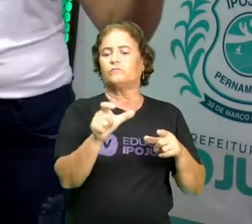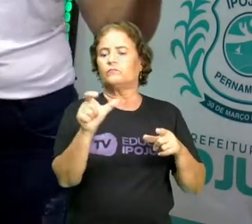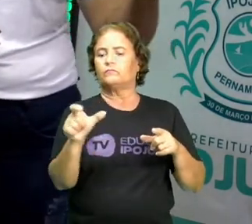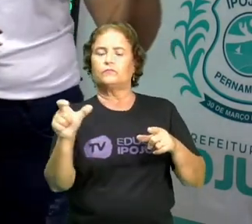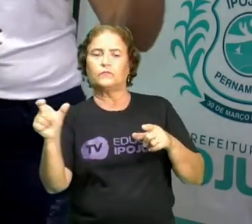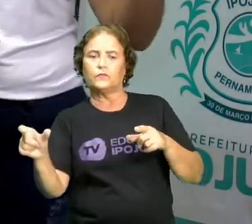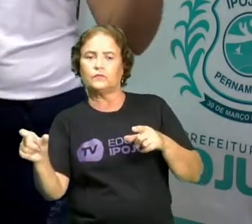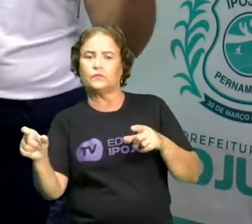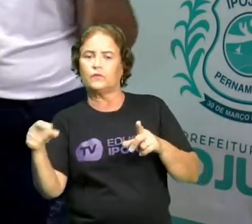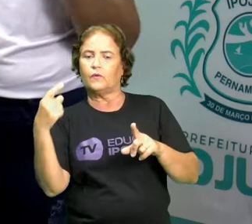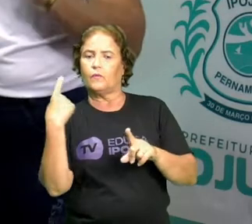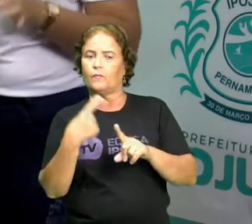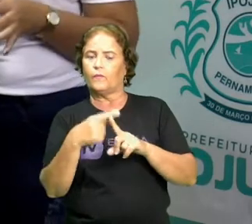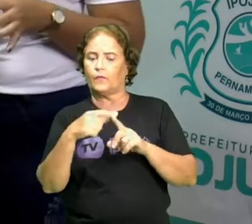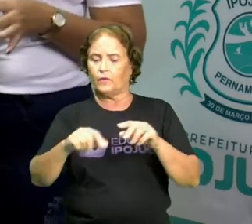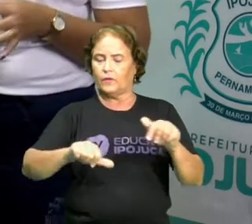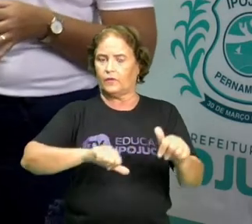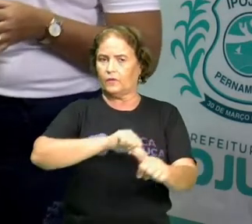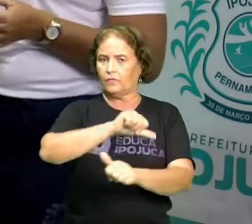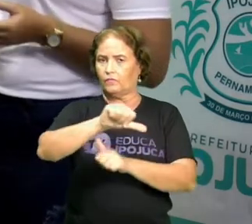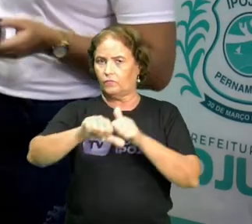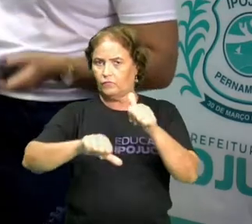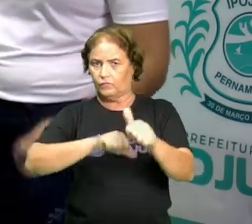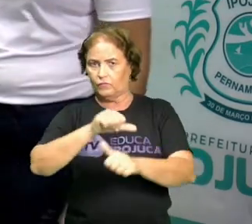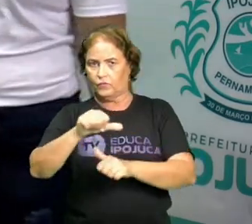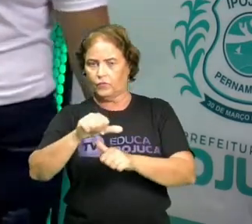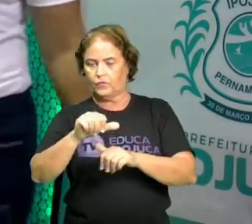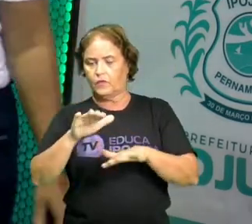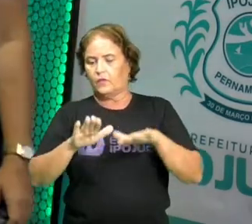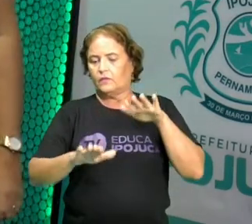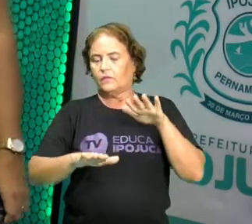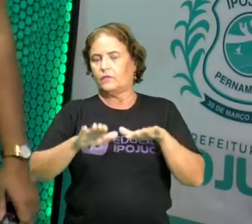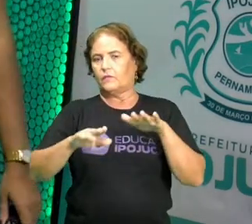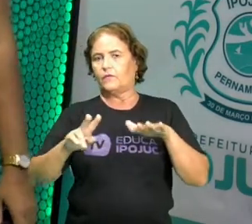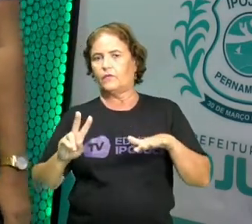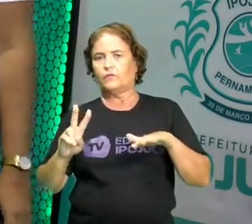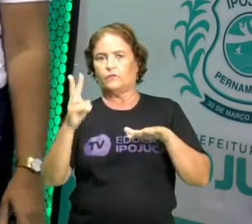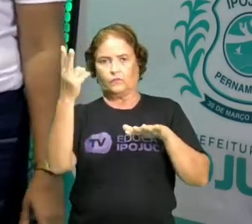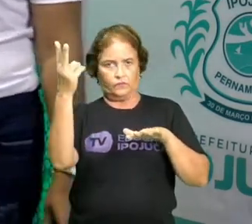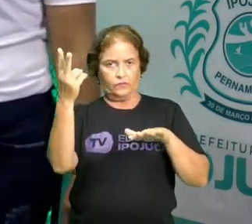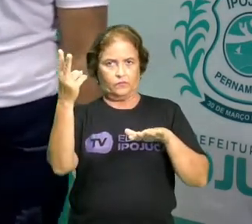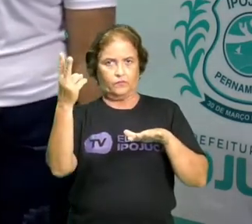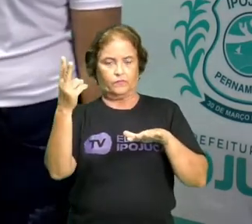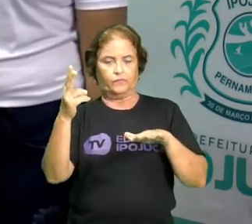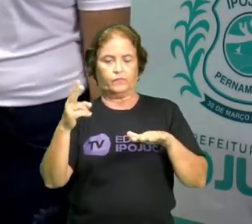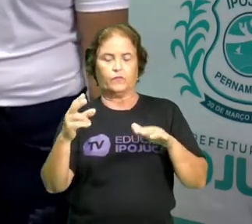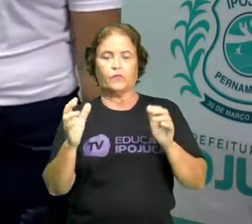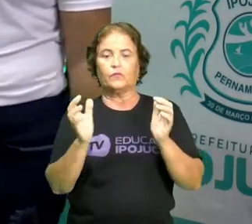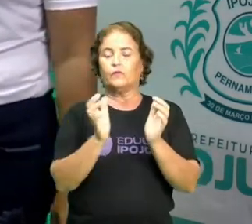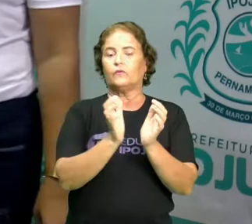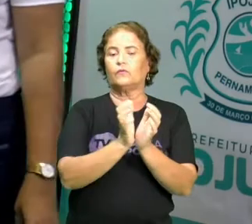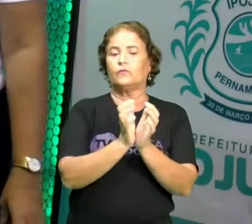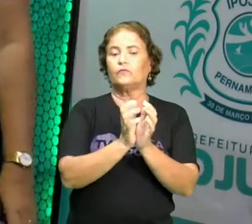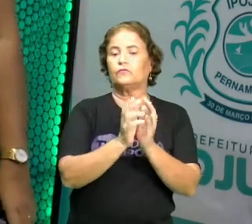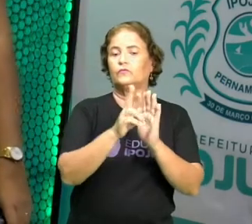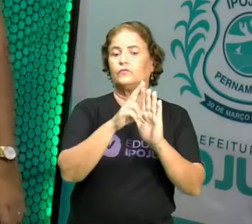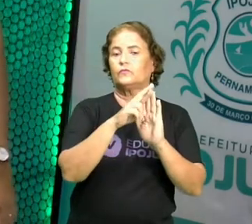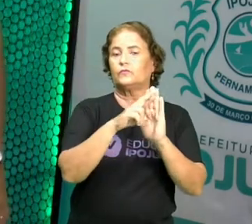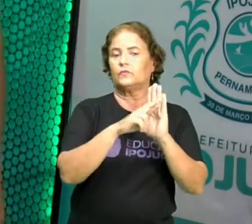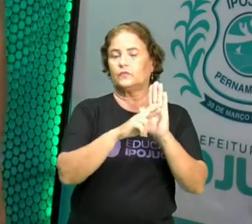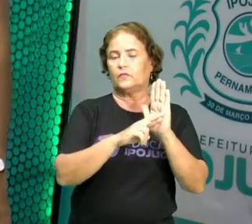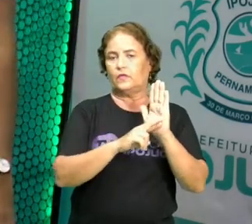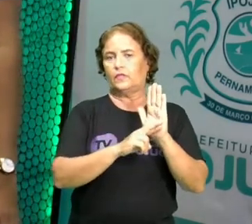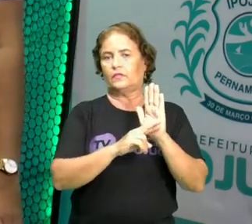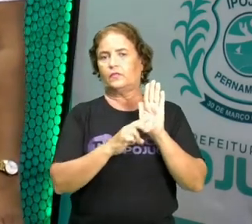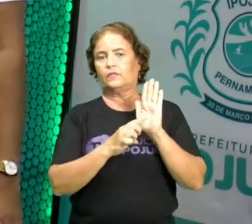de casa de acordo com o seu valor. Pessoal, ele é um conjunto de regras que são utilizados para representar